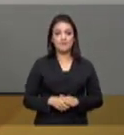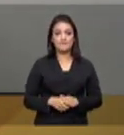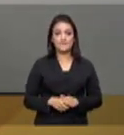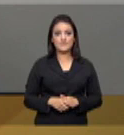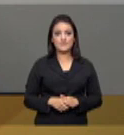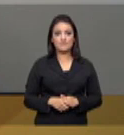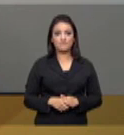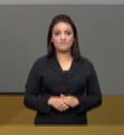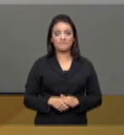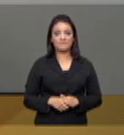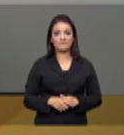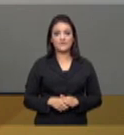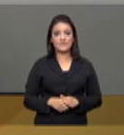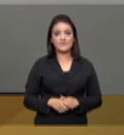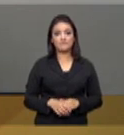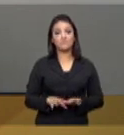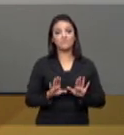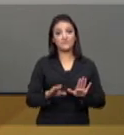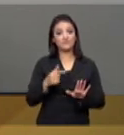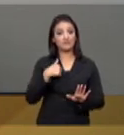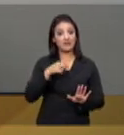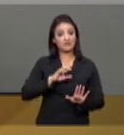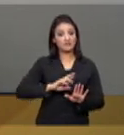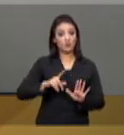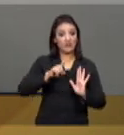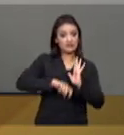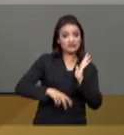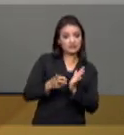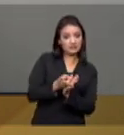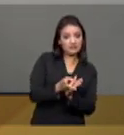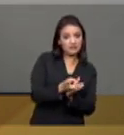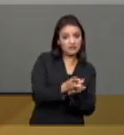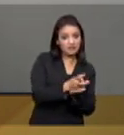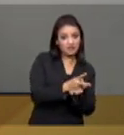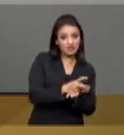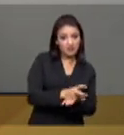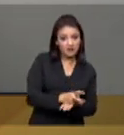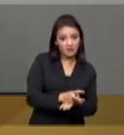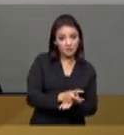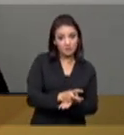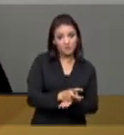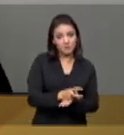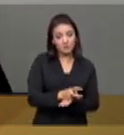ainda, ministro presidente, eu não estou dizendo que tributo não pode incidir sobre tributo.